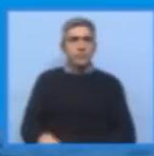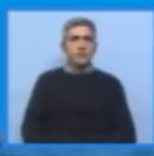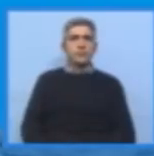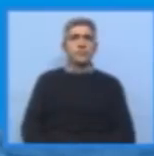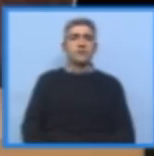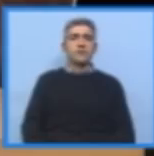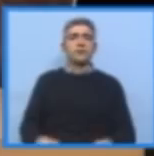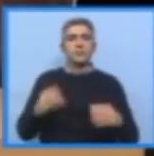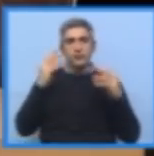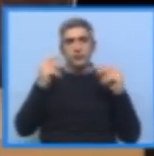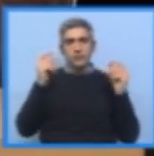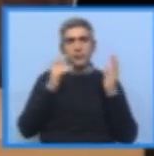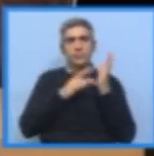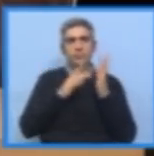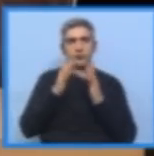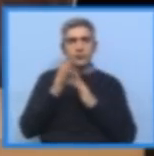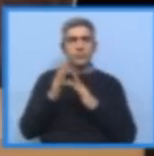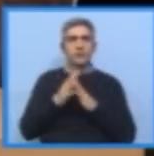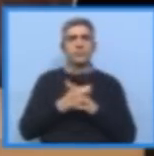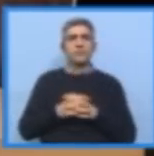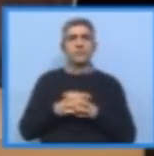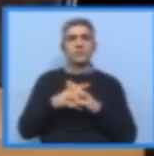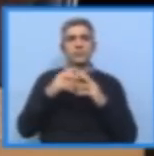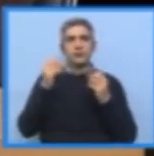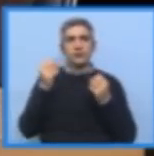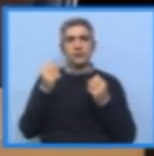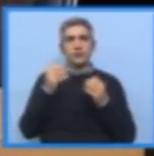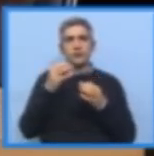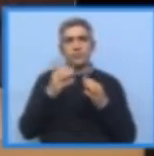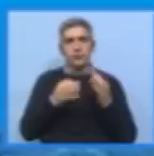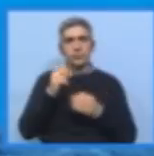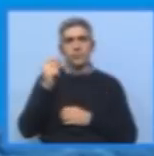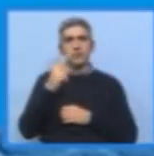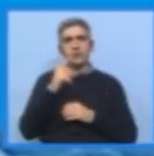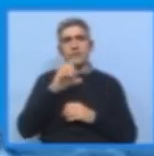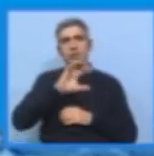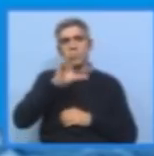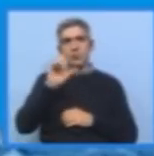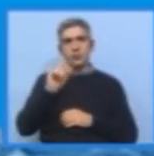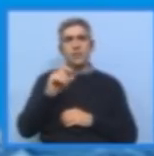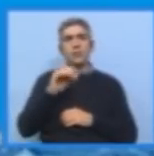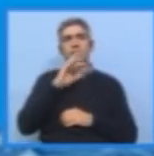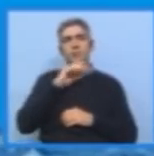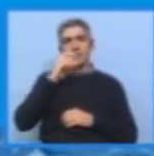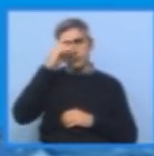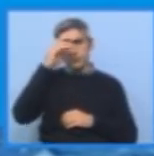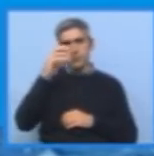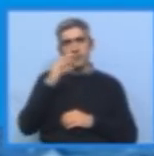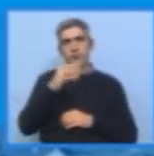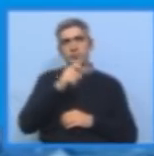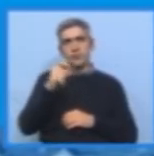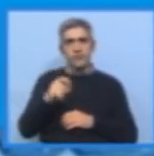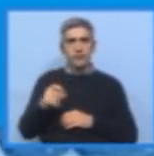do mistério de Cristo, luz da justiça, sol das nações, mas também o príncipe da paz. Se me